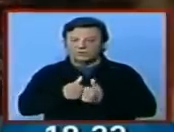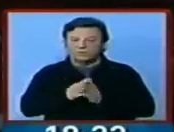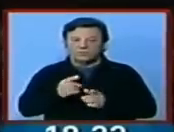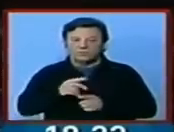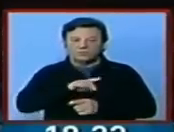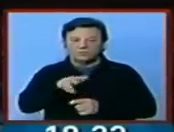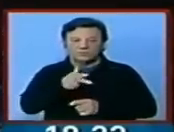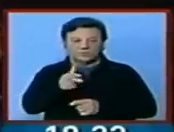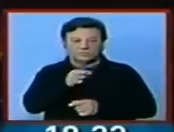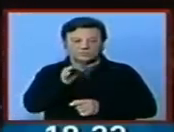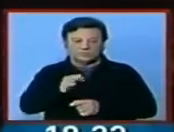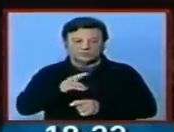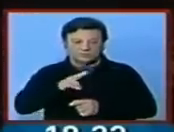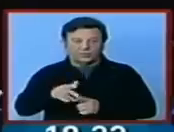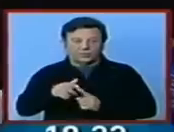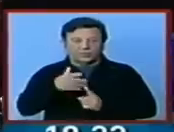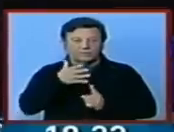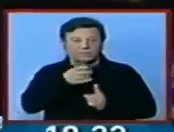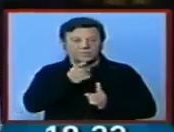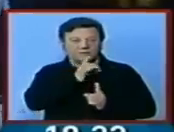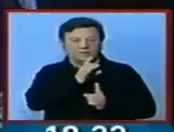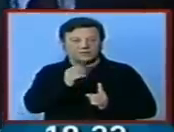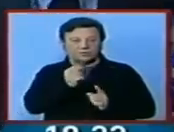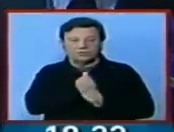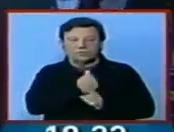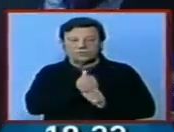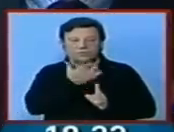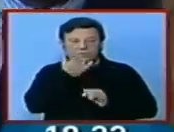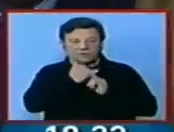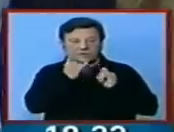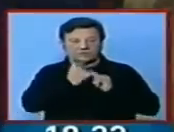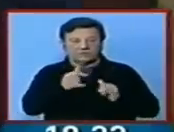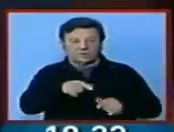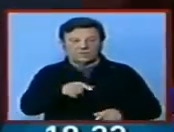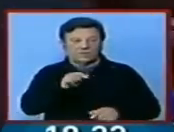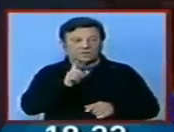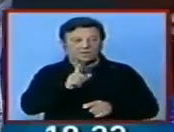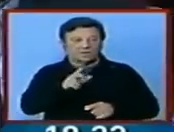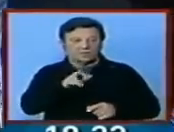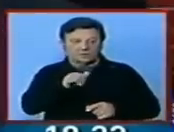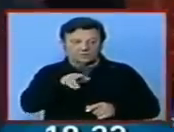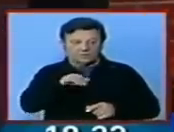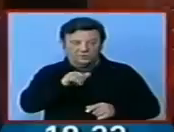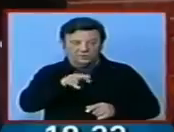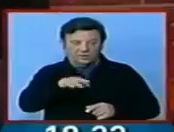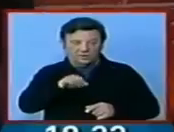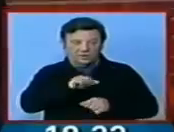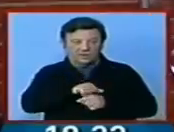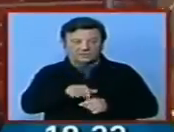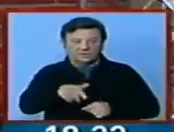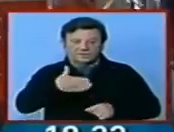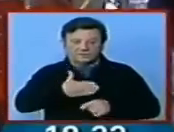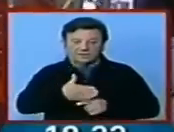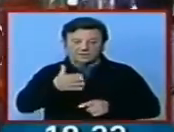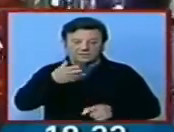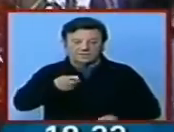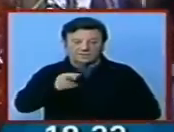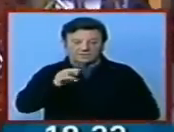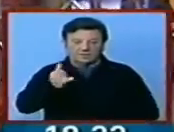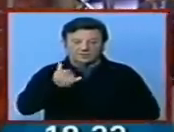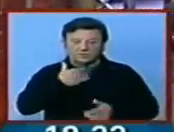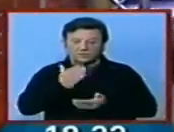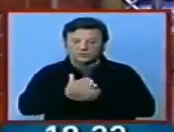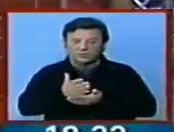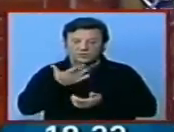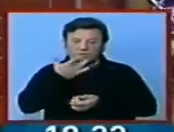portugueses, 1.600 compradores internacionais. Rui Moreira, esta casa desde 1932, que se dedica quase em exclusivo